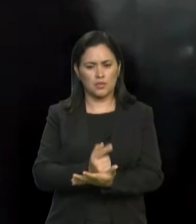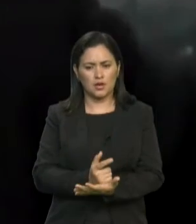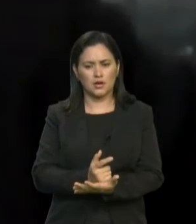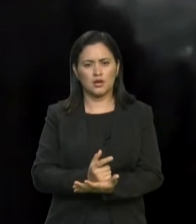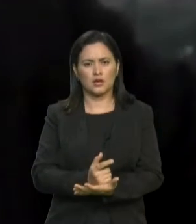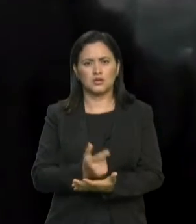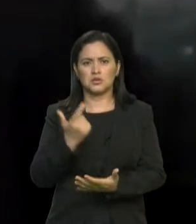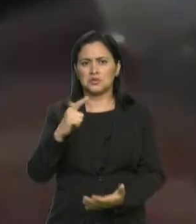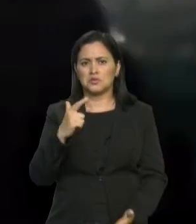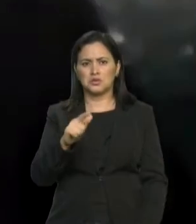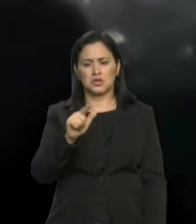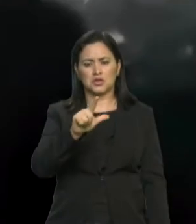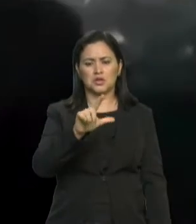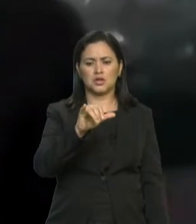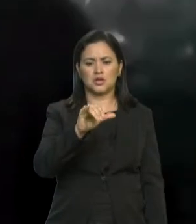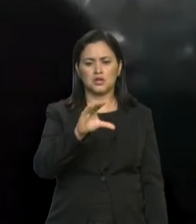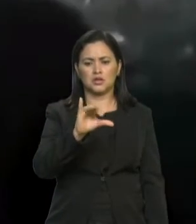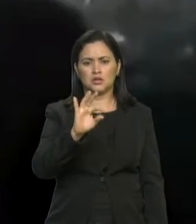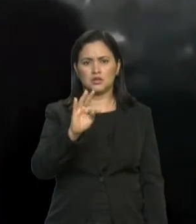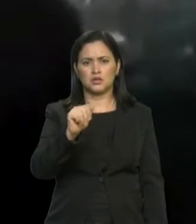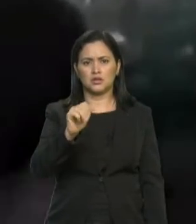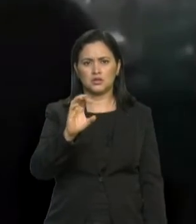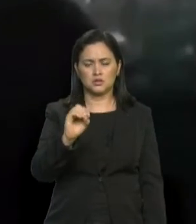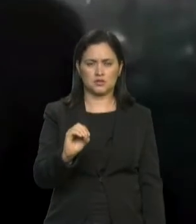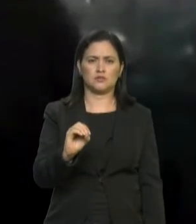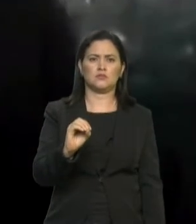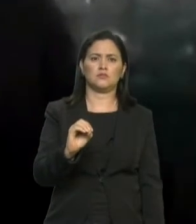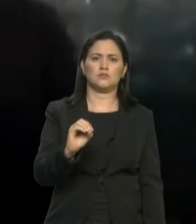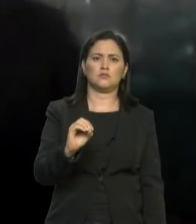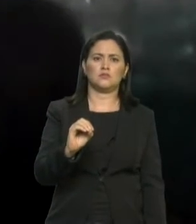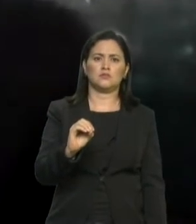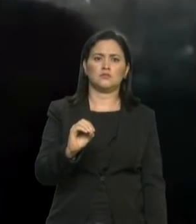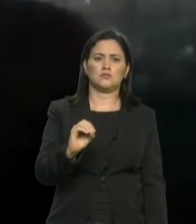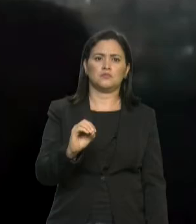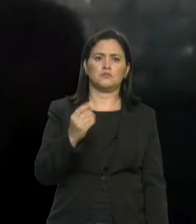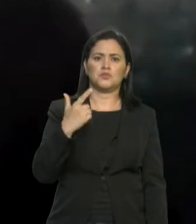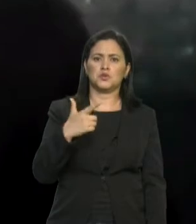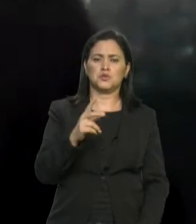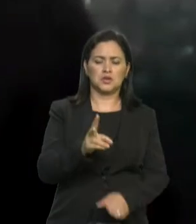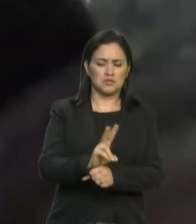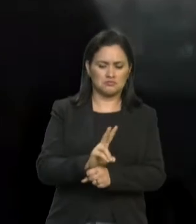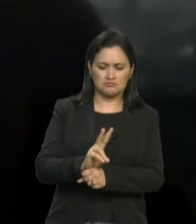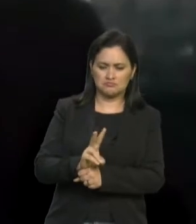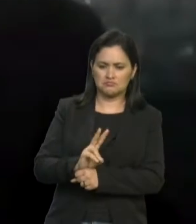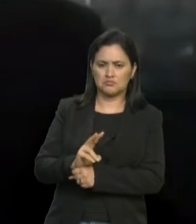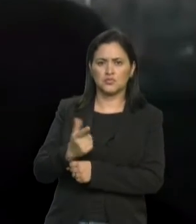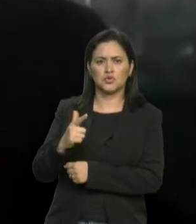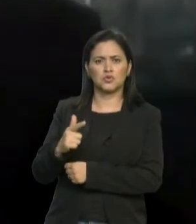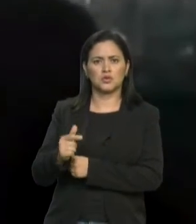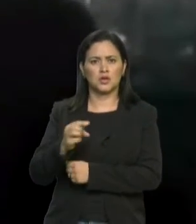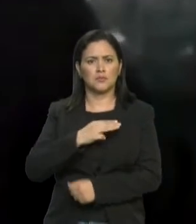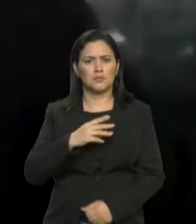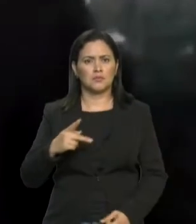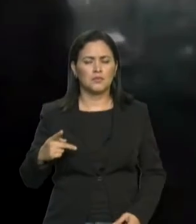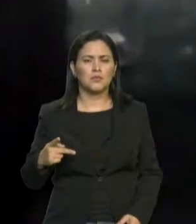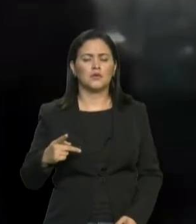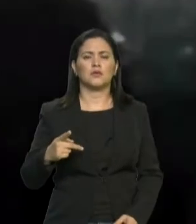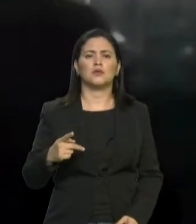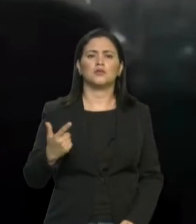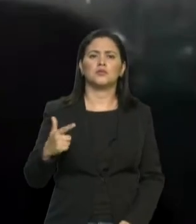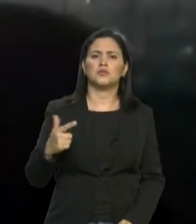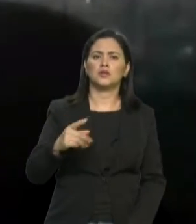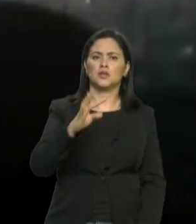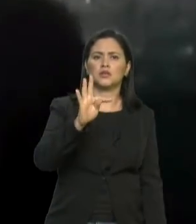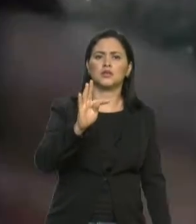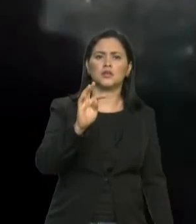licitação, a bel prazer, como se não tivesse fiscalização, como se não tivesse Ministério Público, como se não tivesse Tribunal de Contas do Estado, como se não tivesse